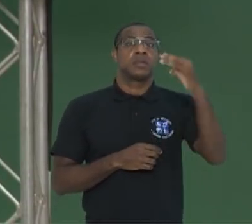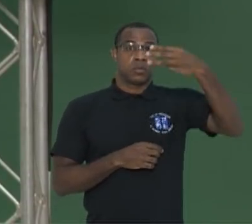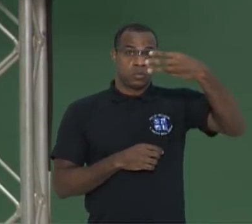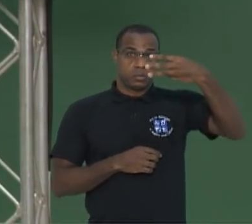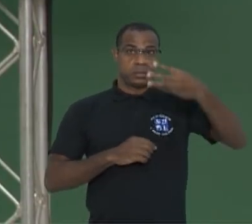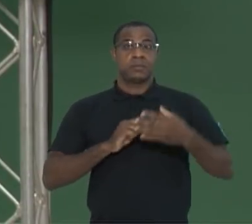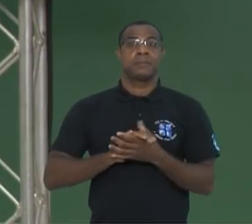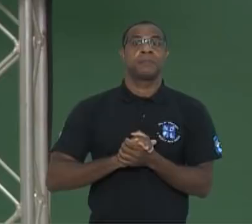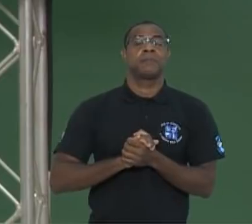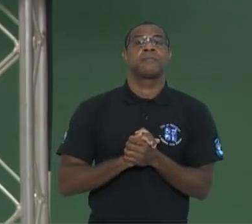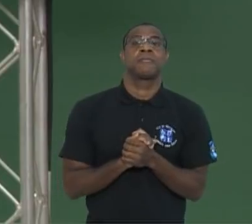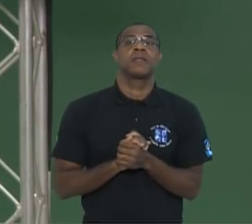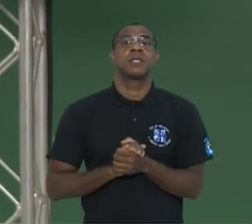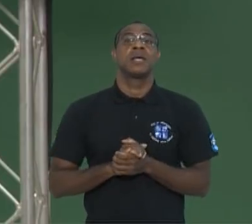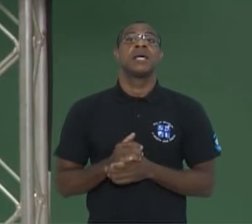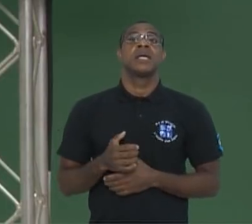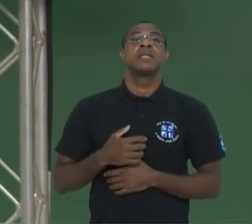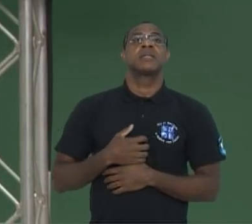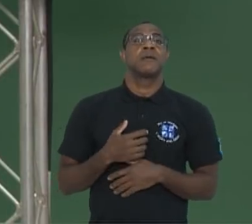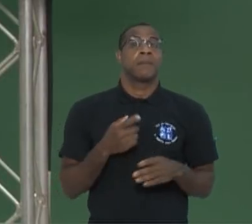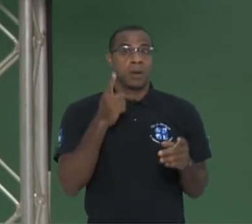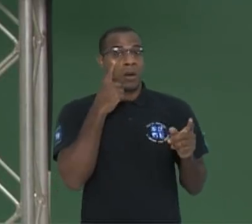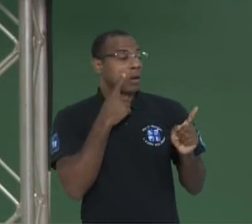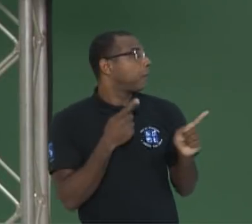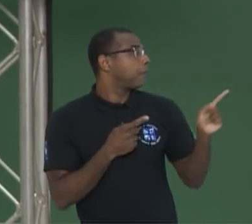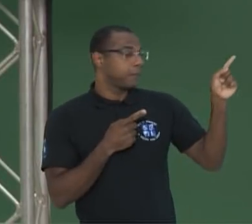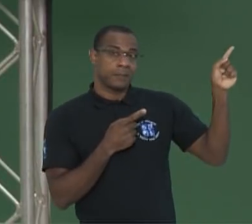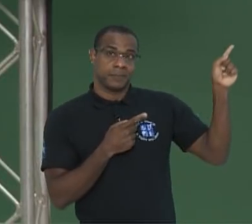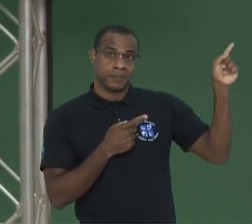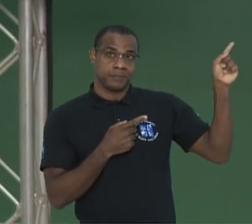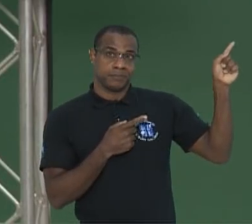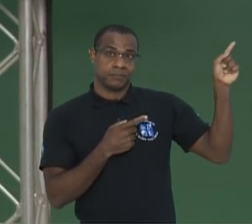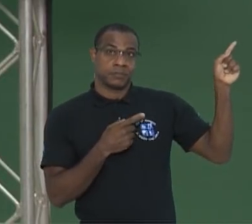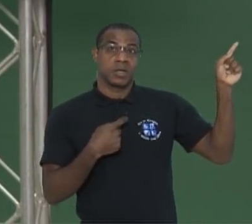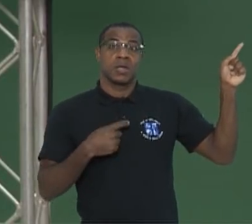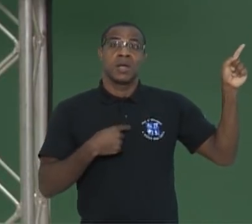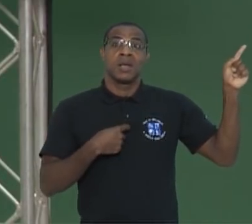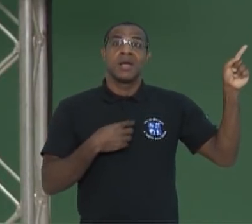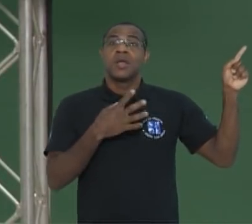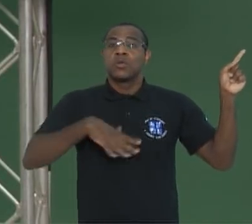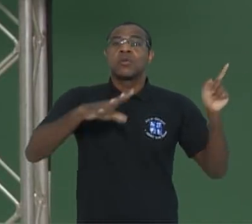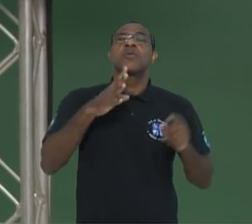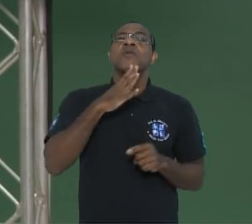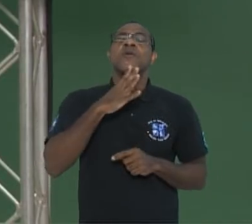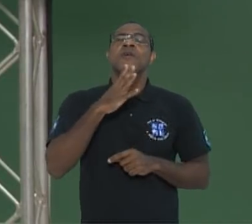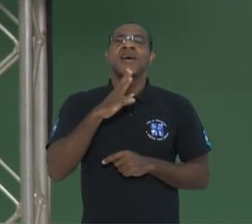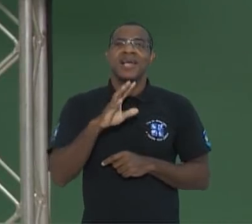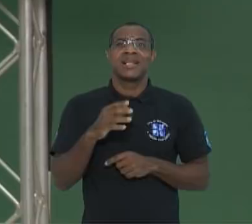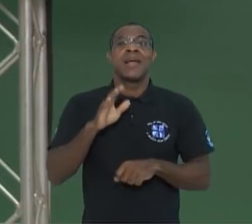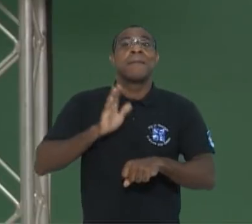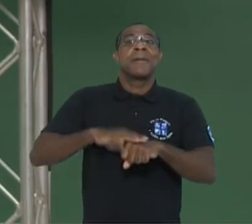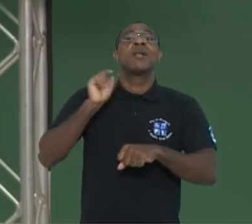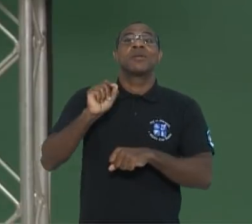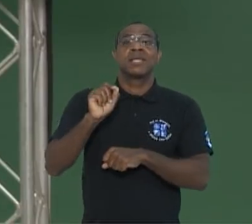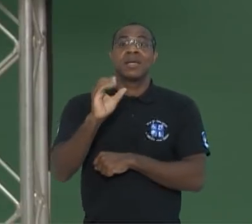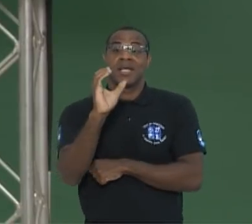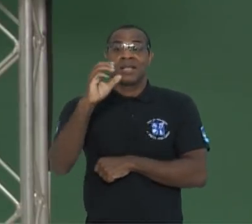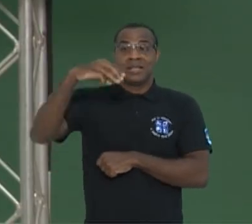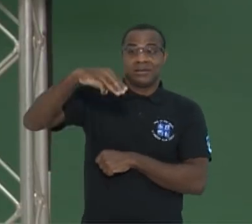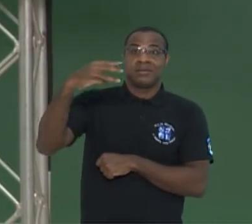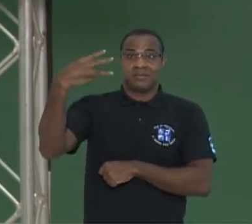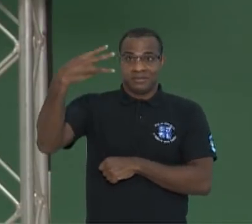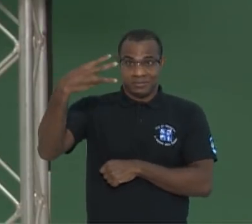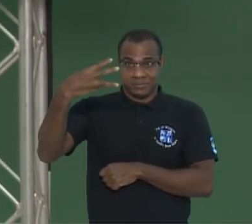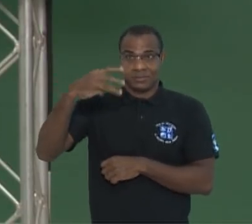Bom, nós conhecemos mais o metro cúbico e o centímetro cúbico. Então, por isso que na aula de hoje, nós